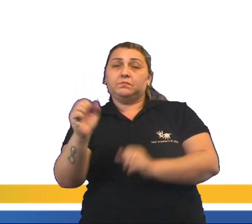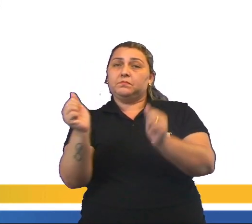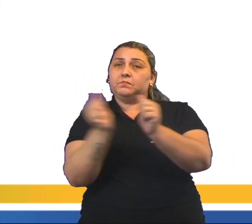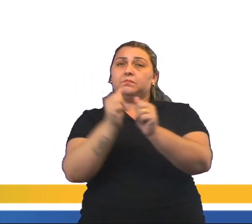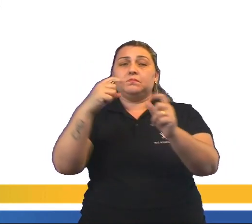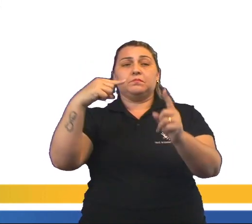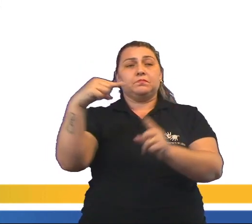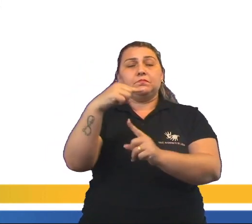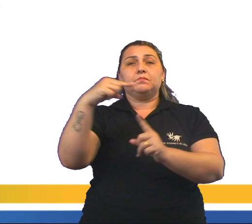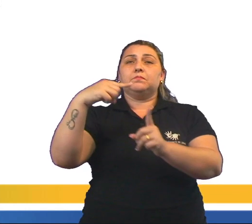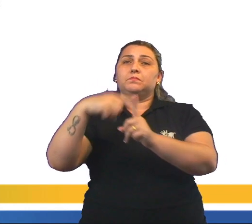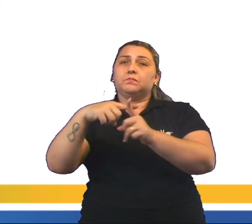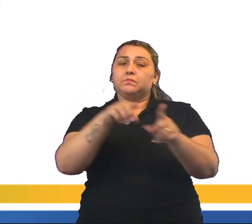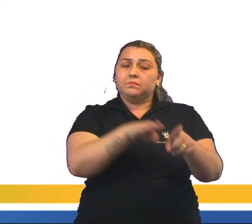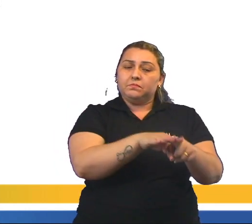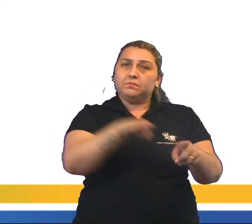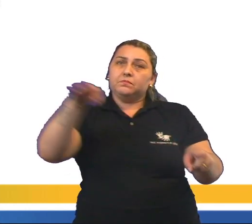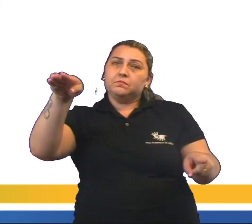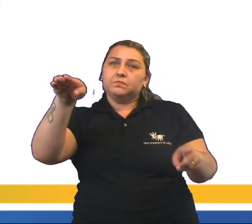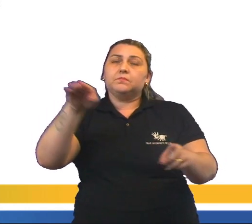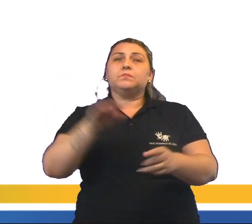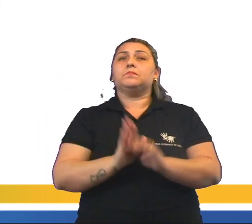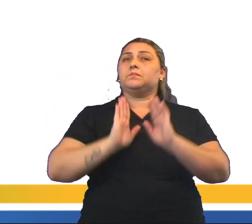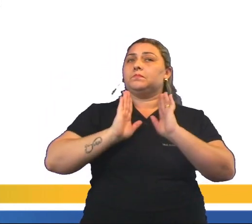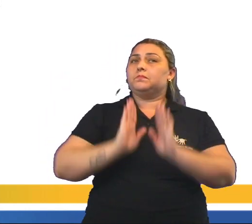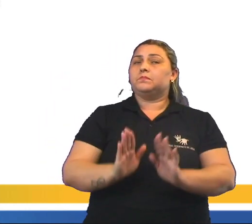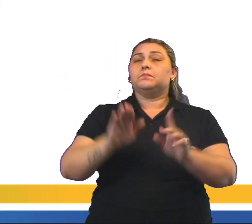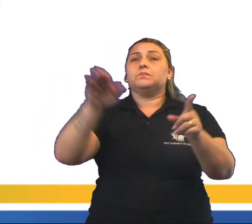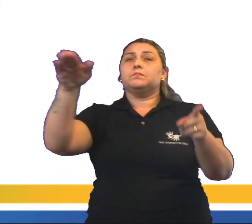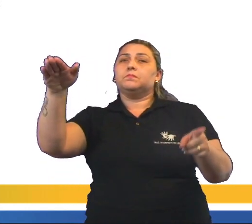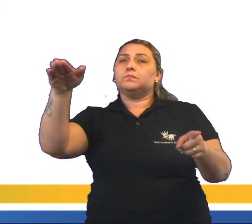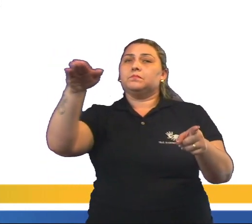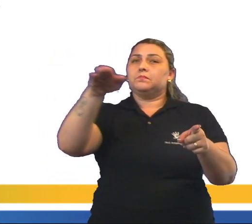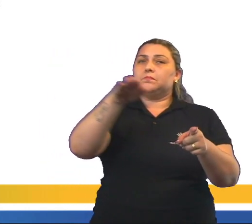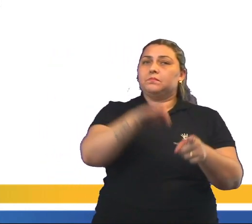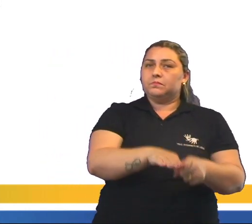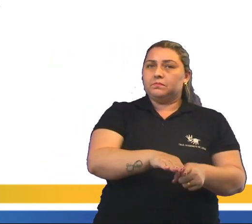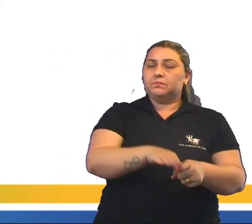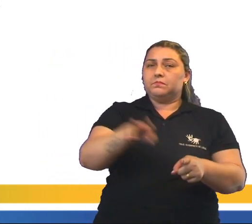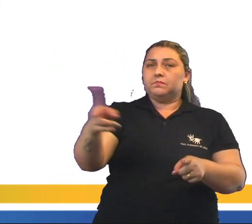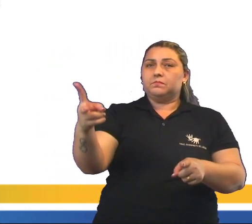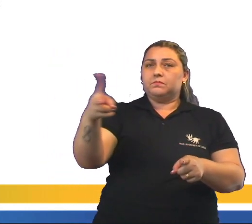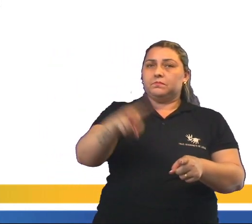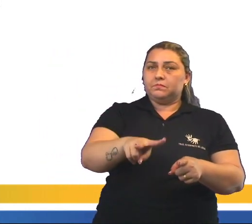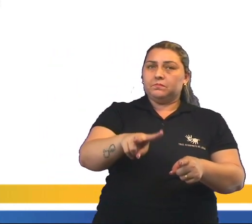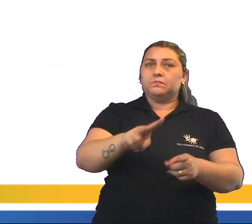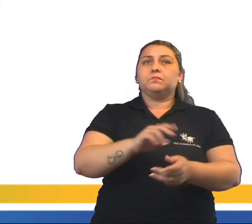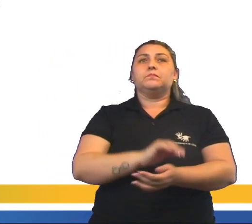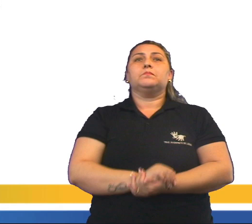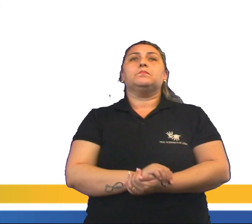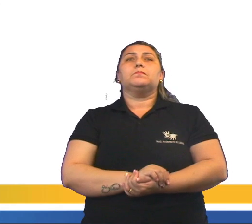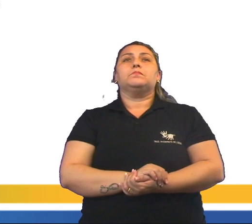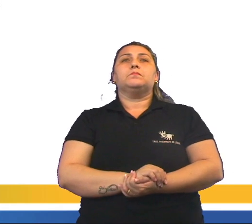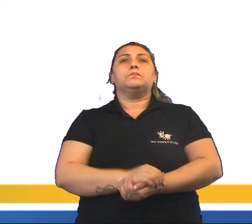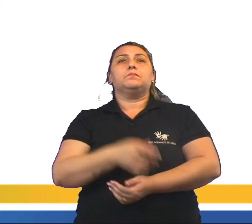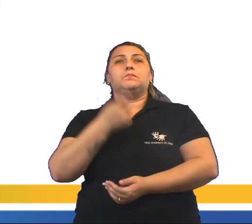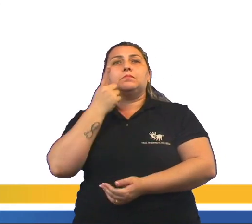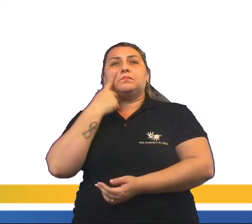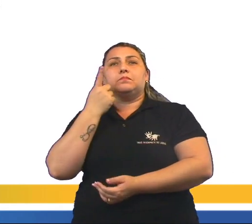negativos em ordem crescente e já na ordem decrescente é o inverso tá